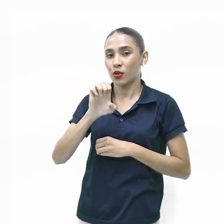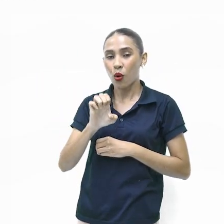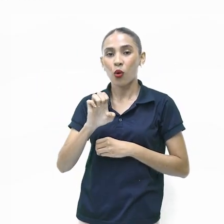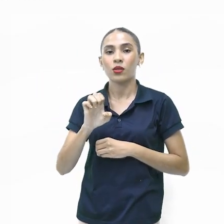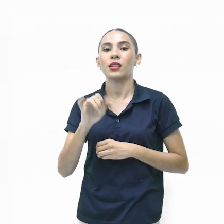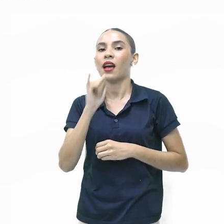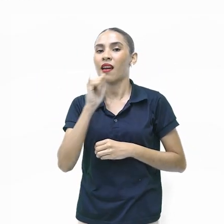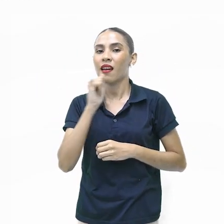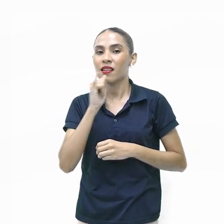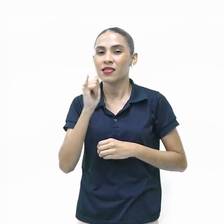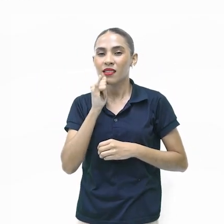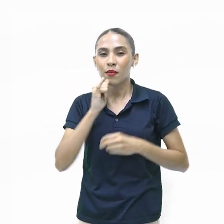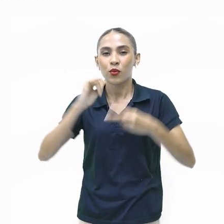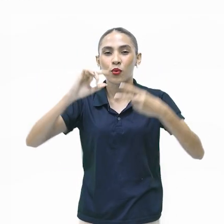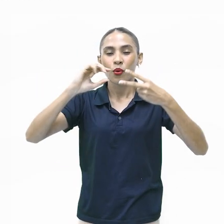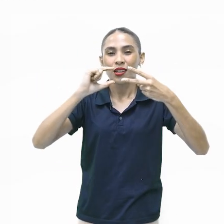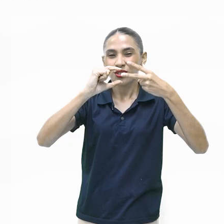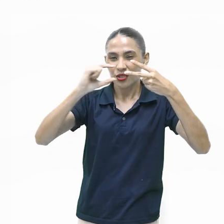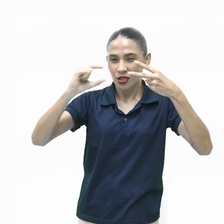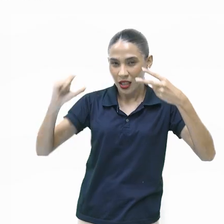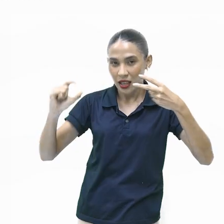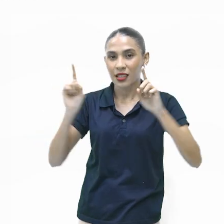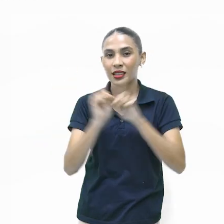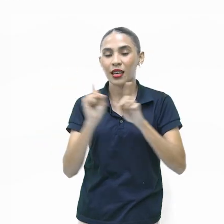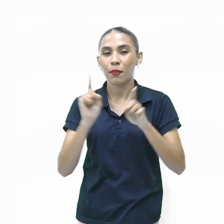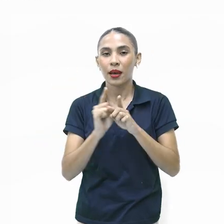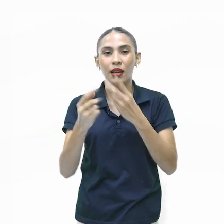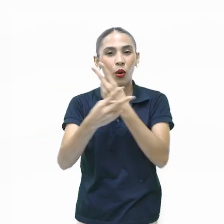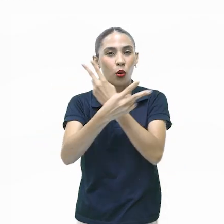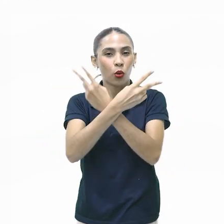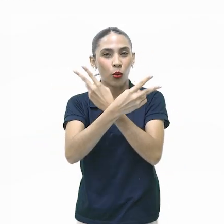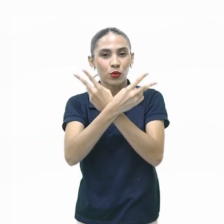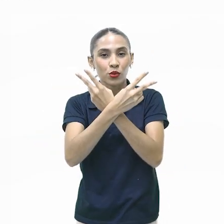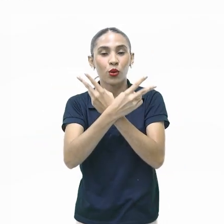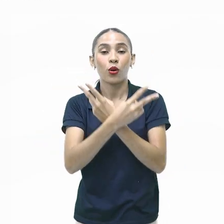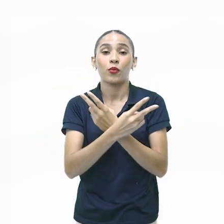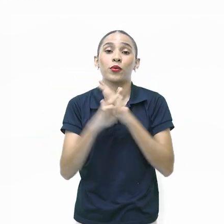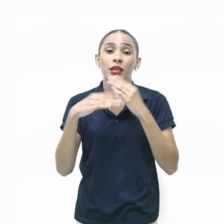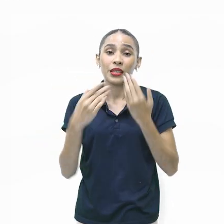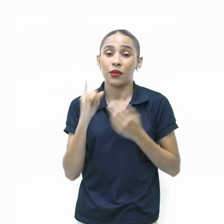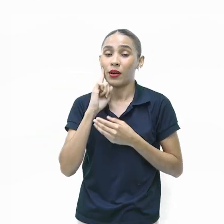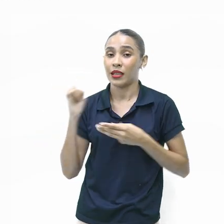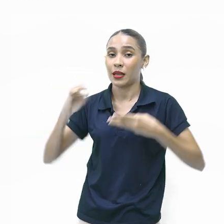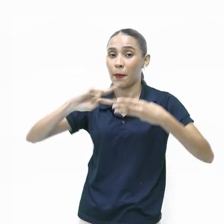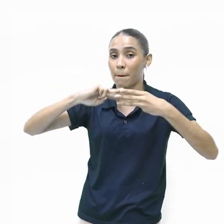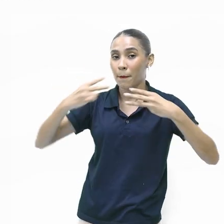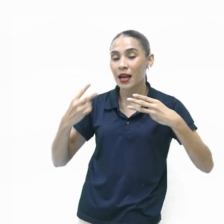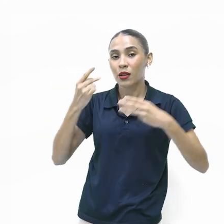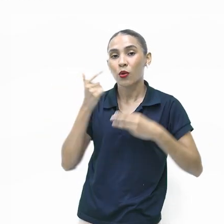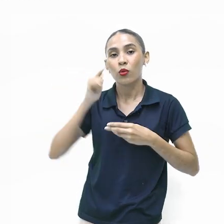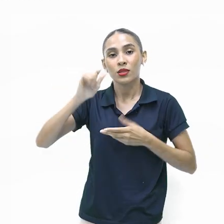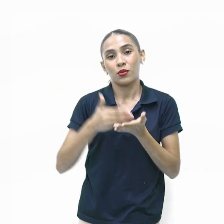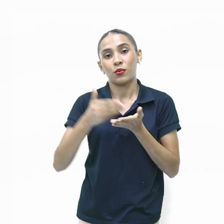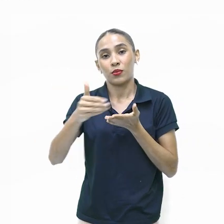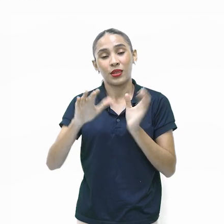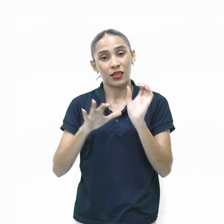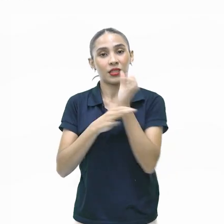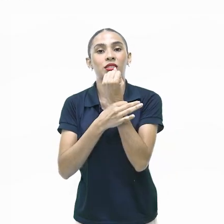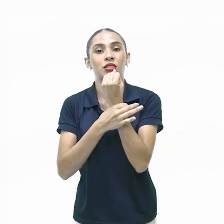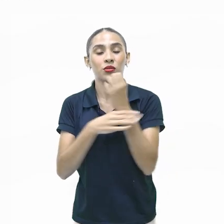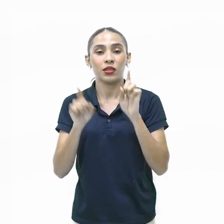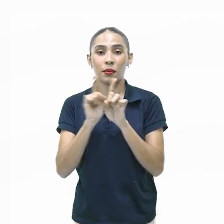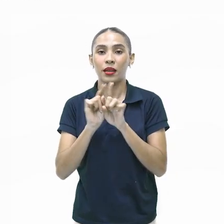DNA, cromossomos, e ele, no entanto, foi capaz de compreender que existiam fatores